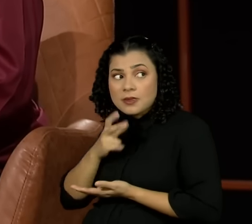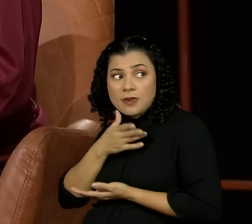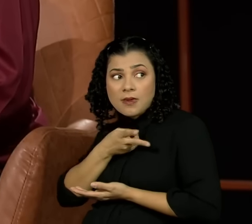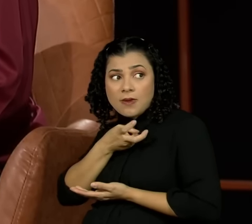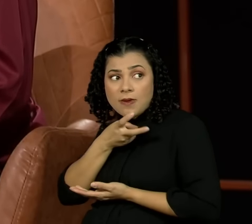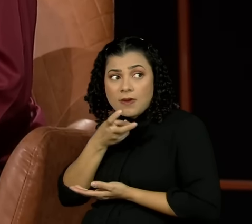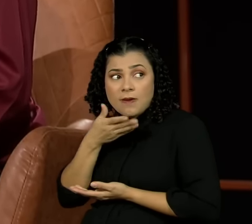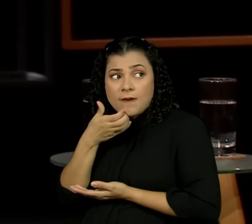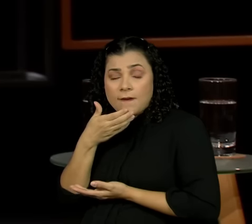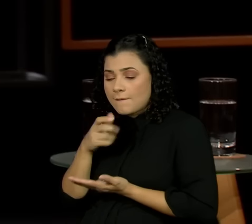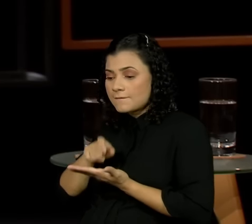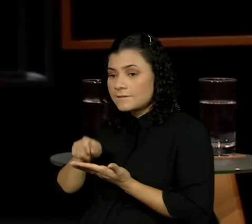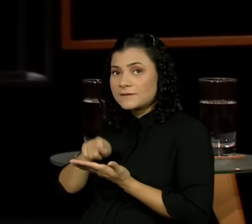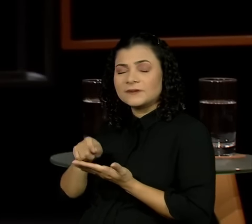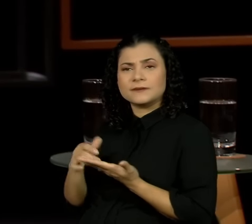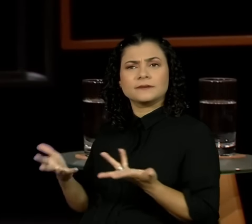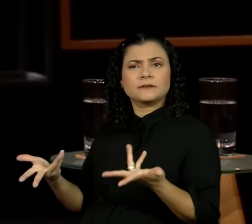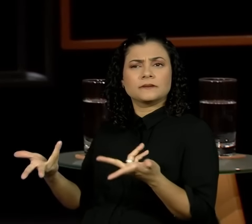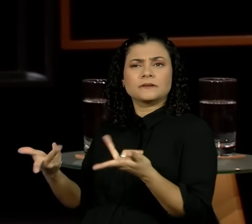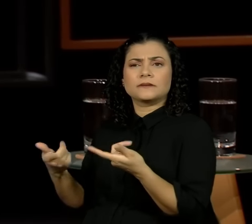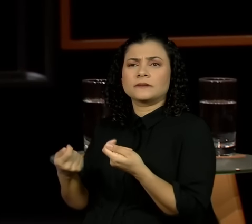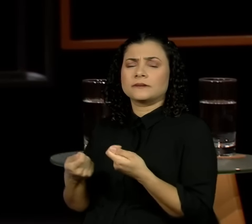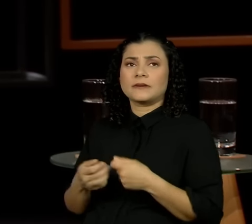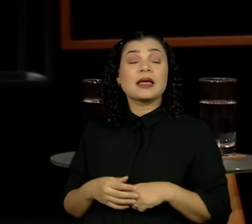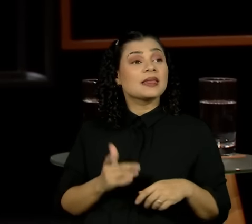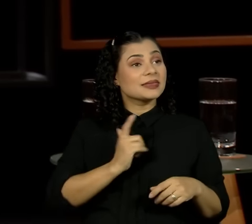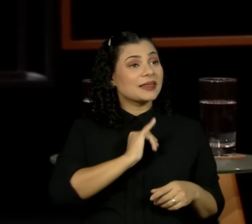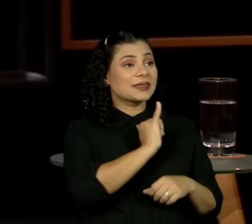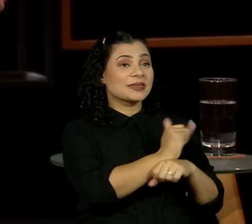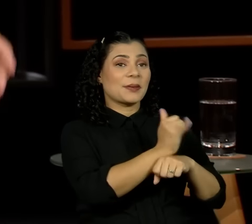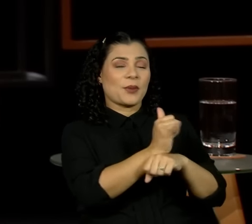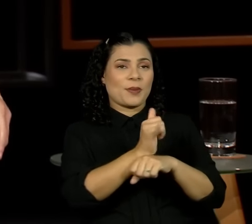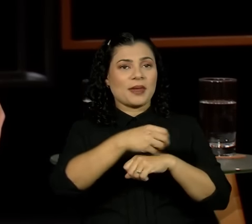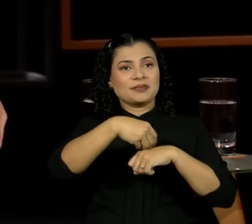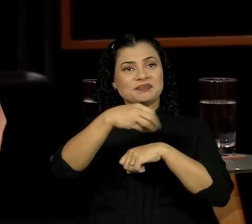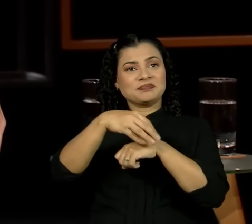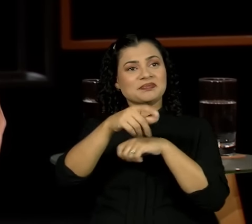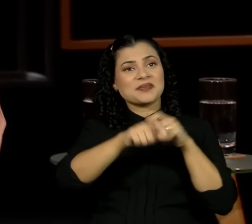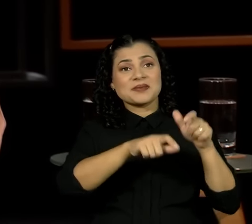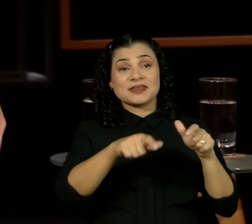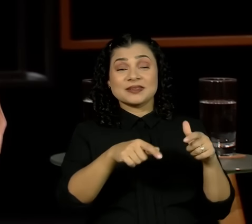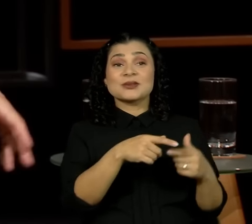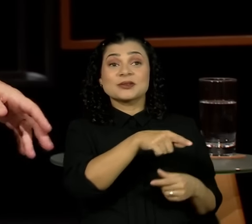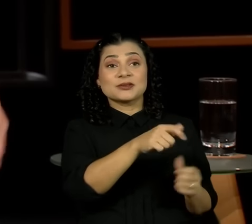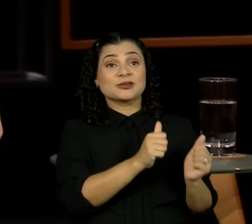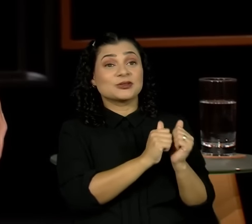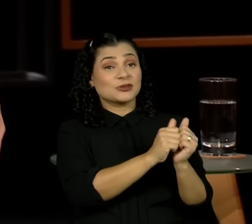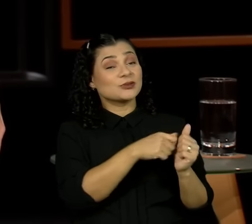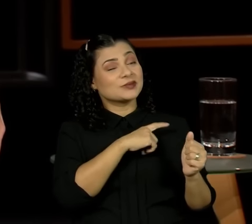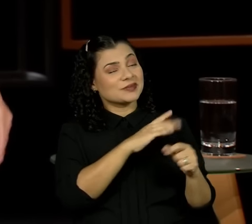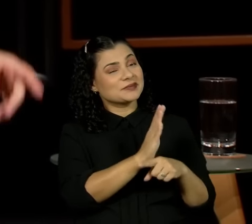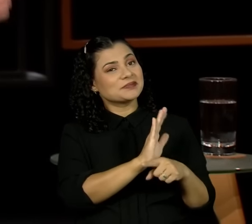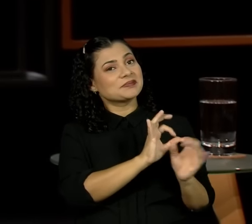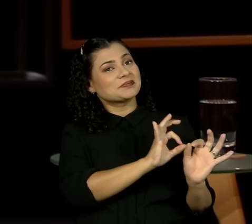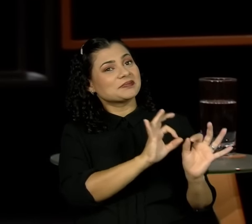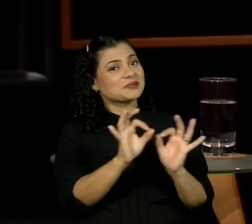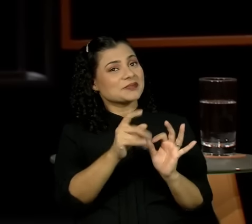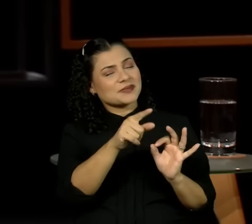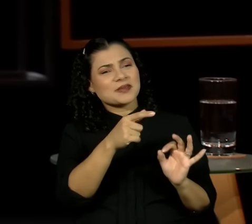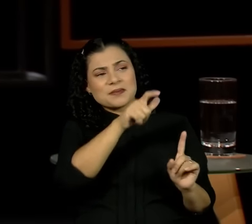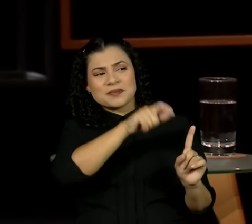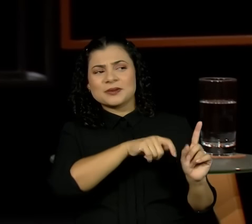talento estupendo. Nós temos um depoimento aí de alguns colegas e companheiros da sua vida. Eles te mandaram alguns recados. Esse é de alguém